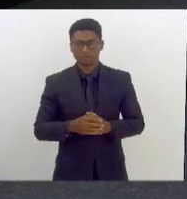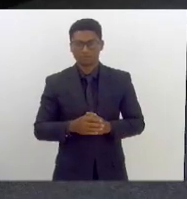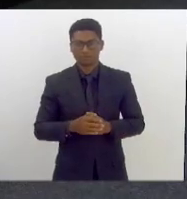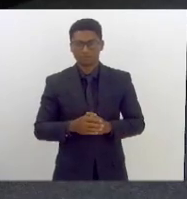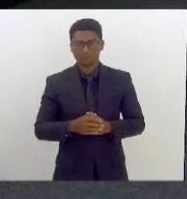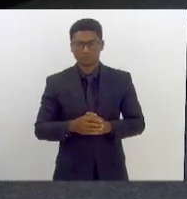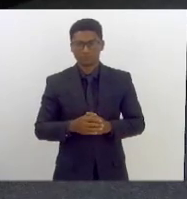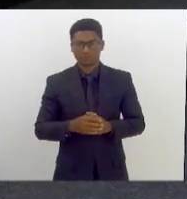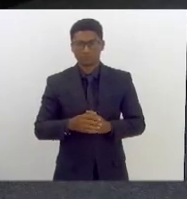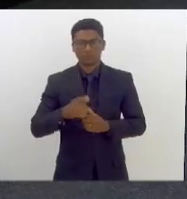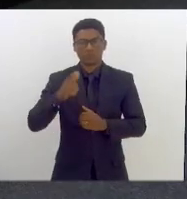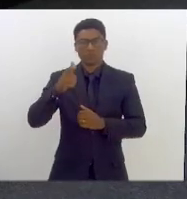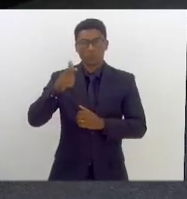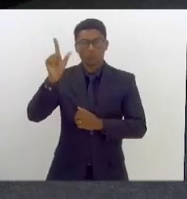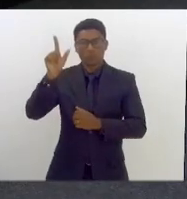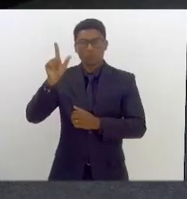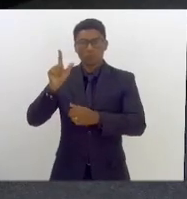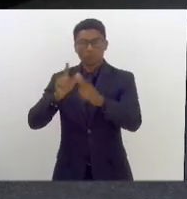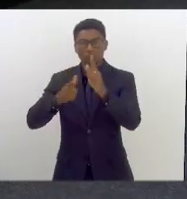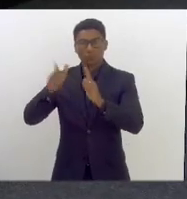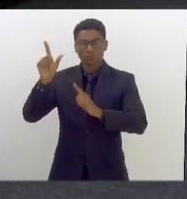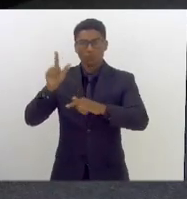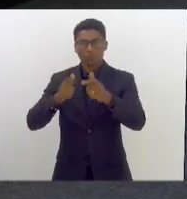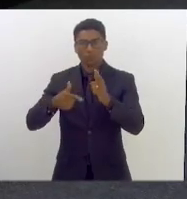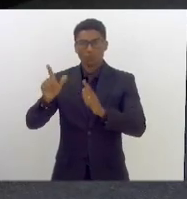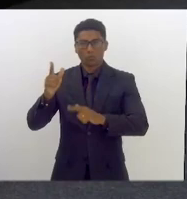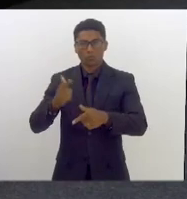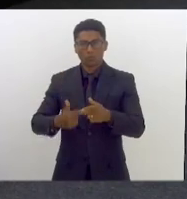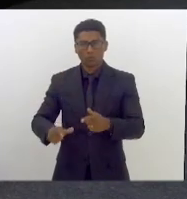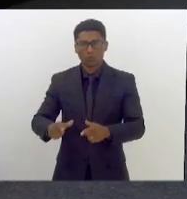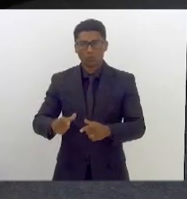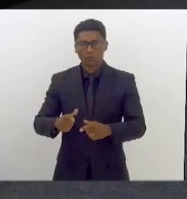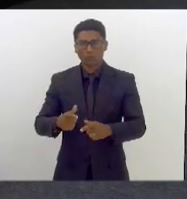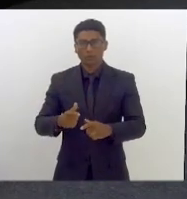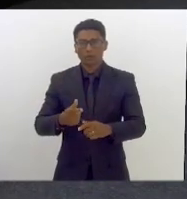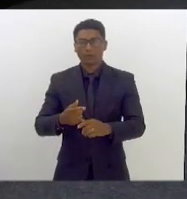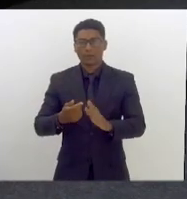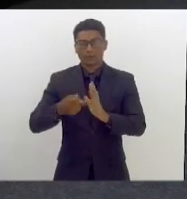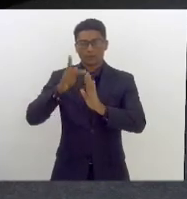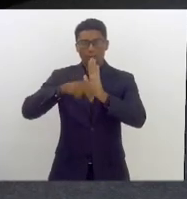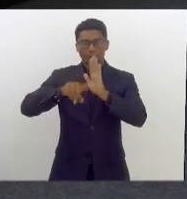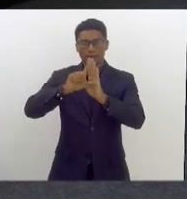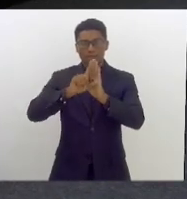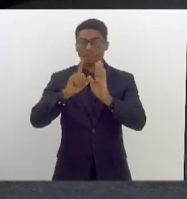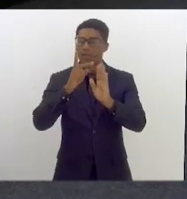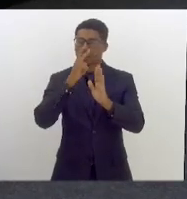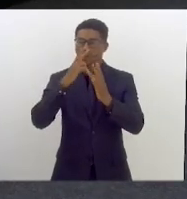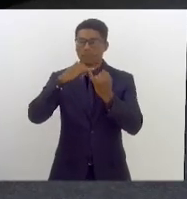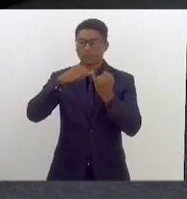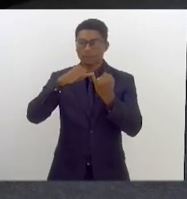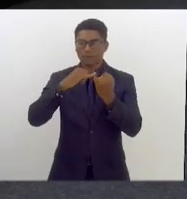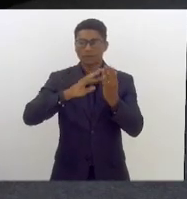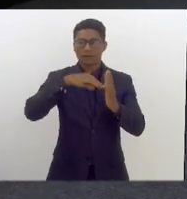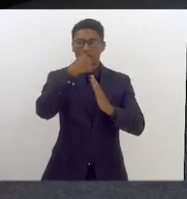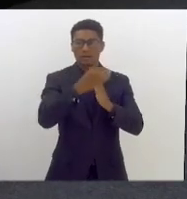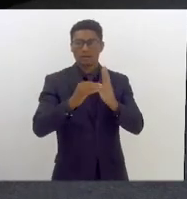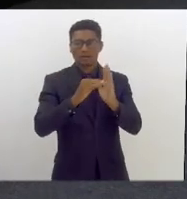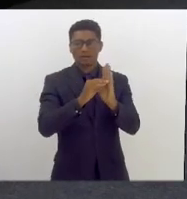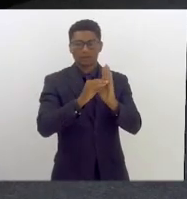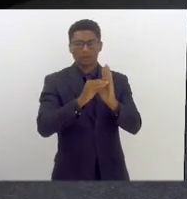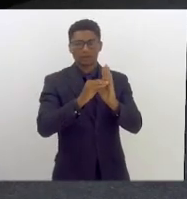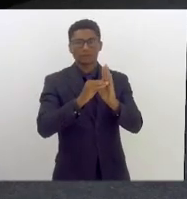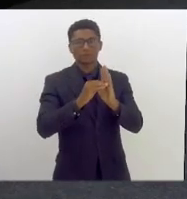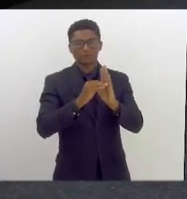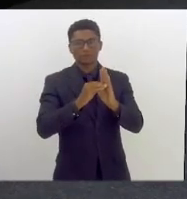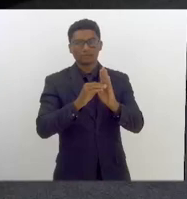de outras apreciações de matérias similares de inclusão no calendário oficial do Estado do Rio de